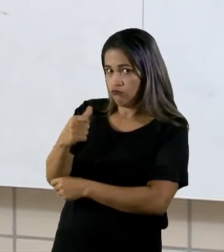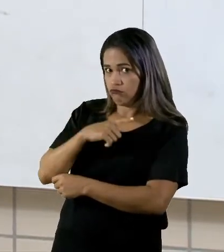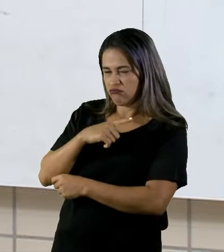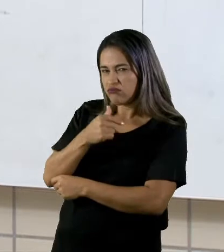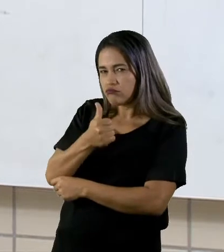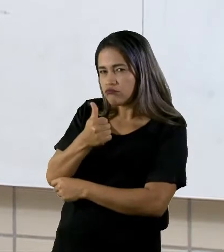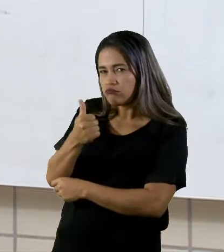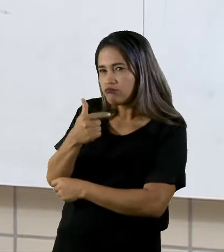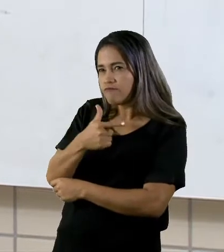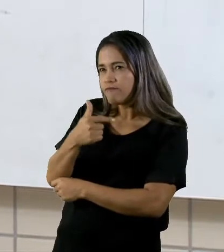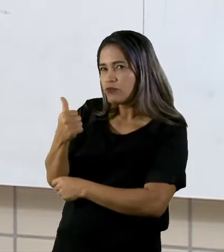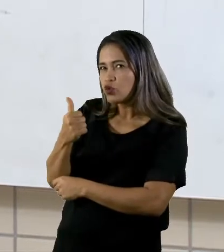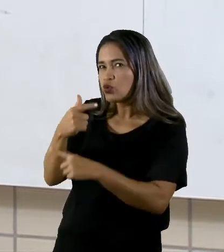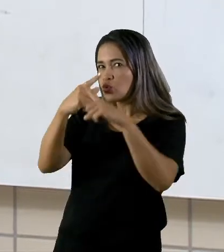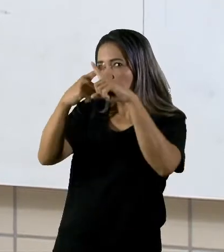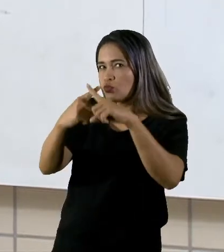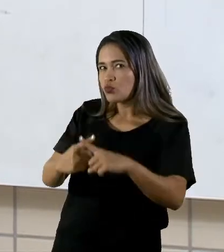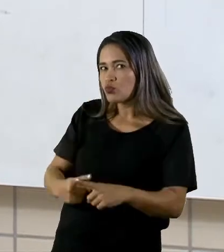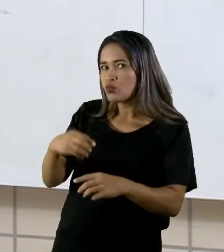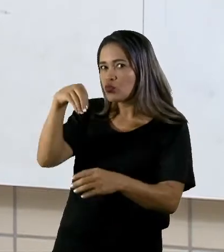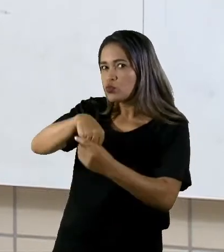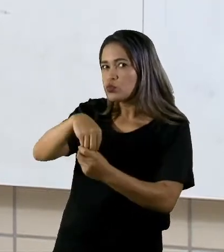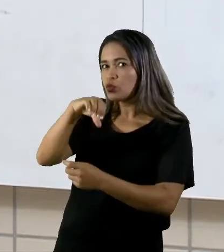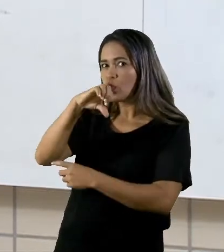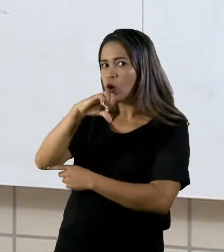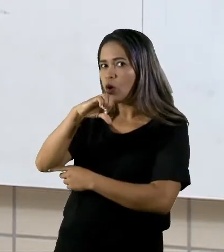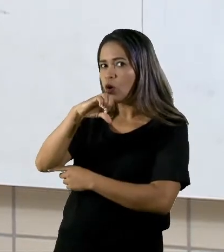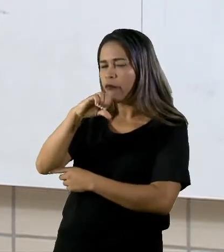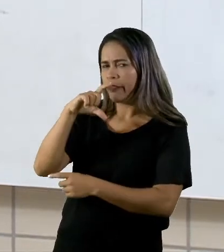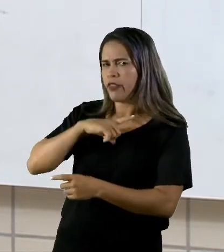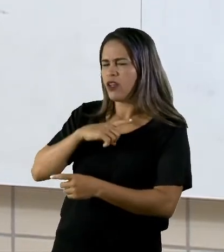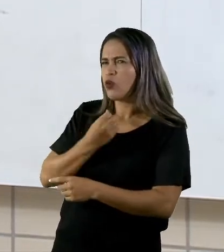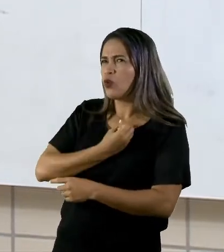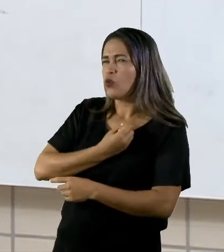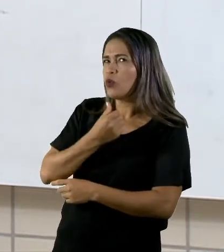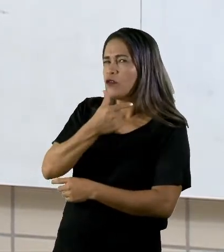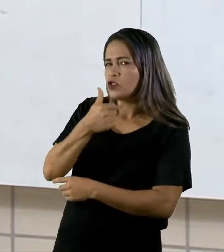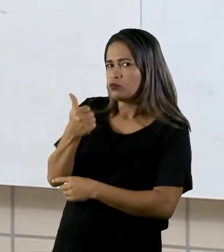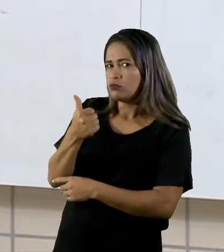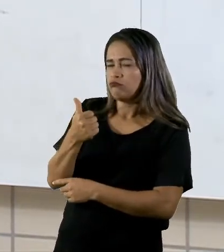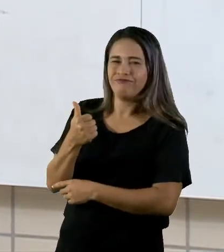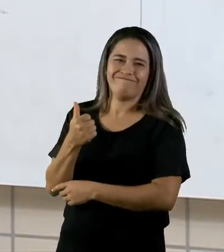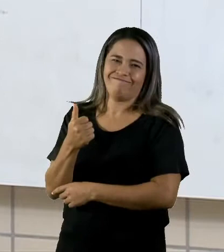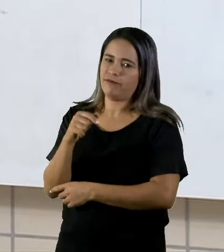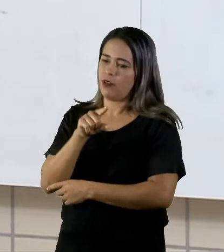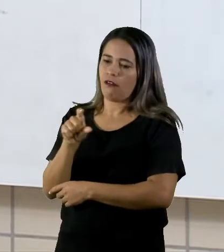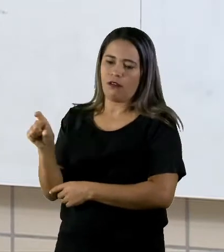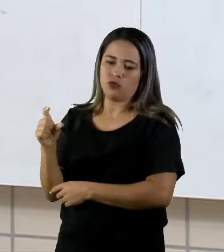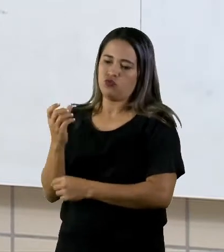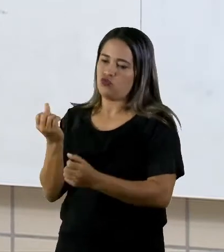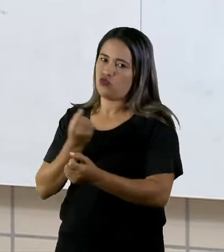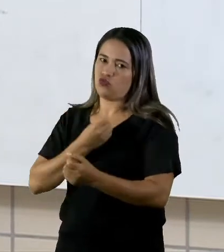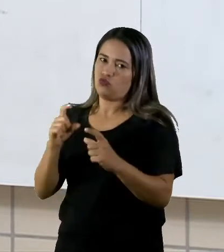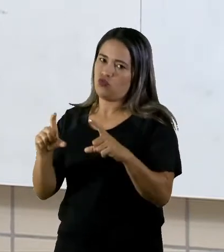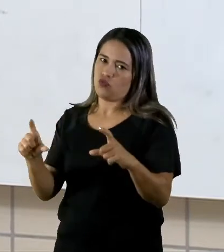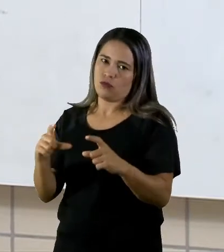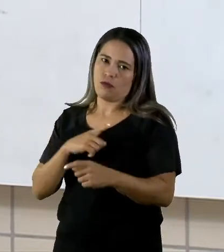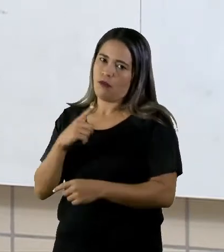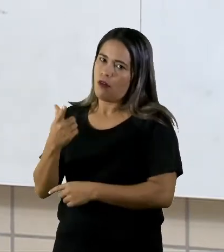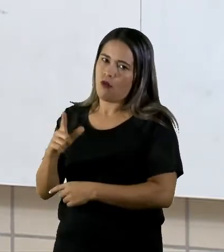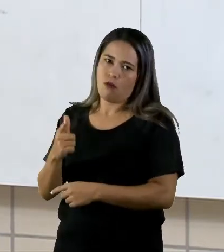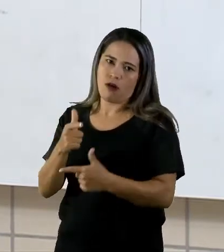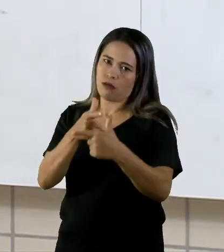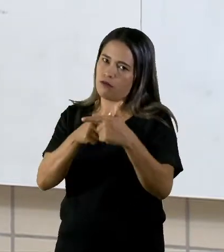21 na tabuada do 9? Tem o número 21? Não. Então, aqui ele não é divisível por